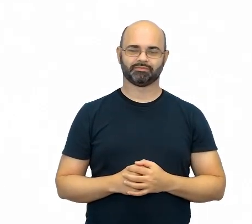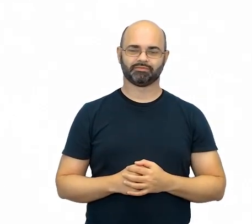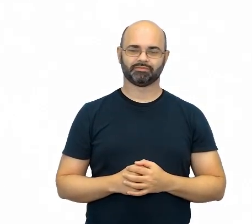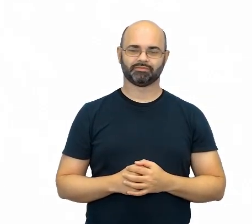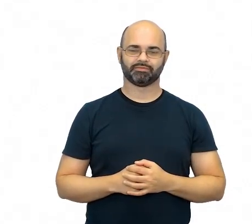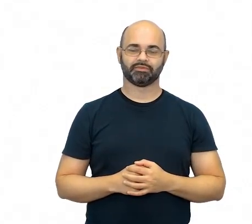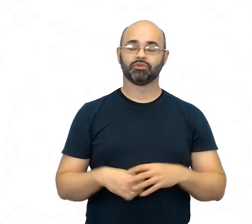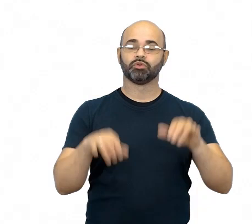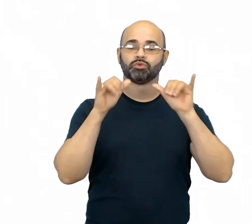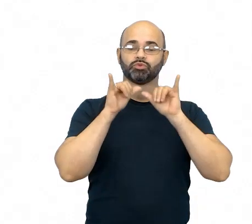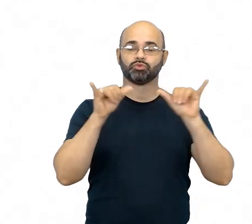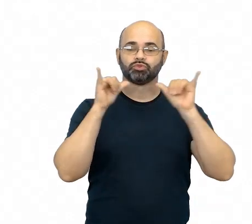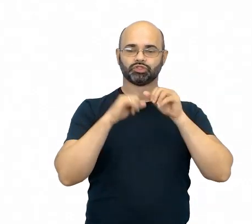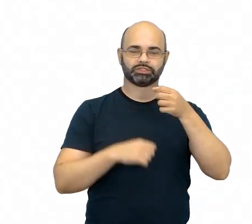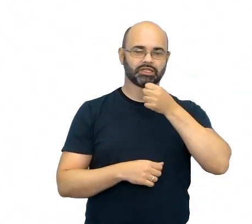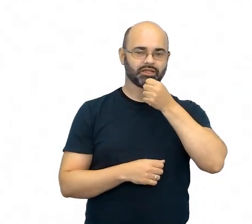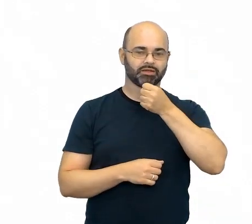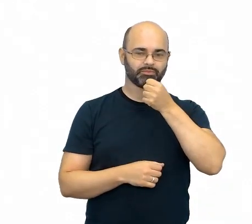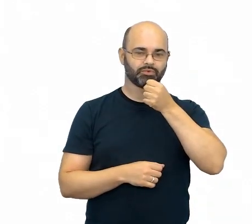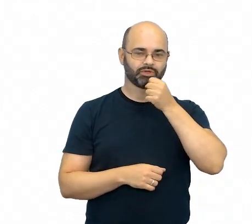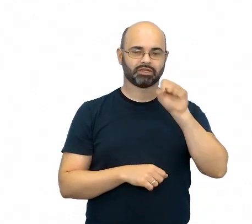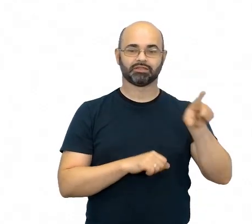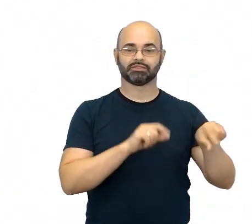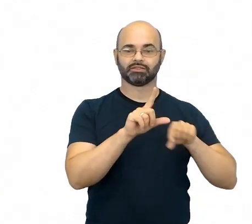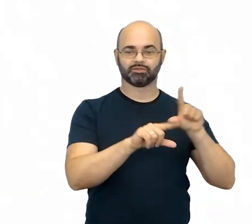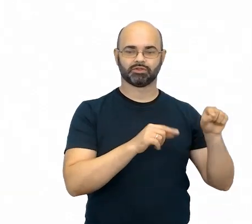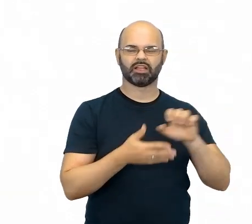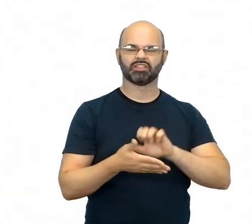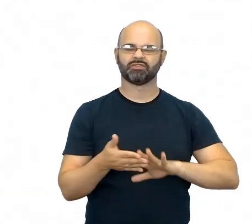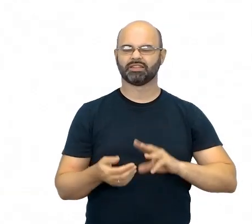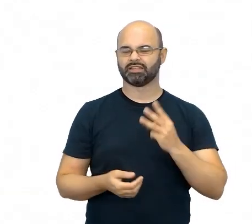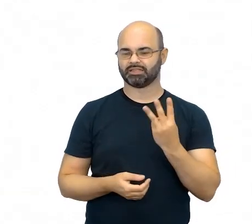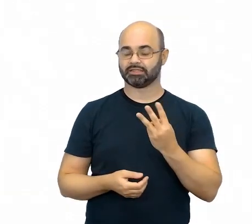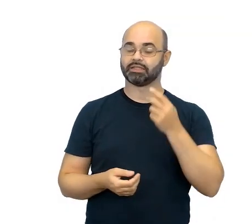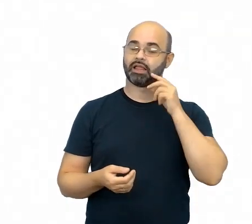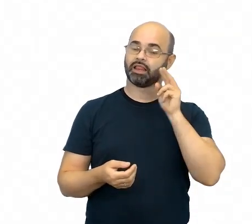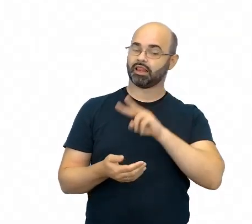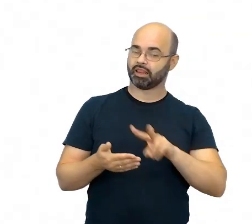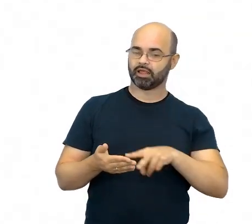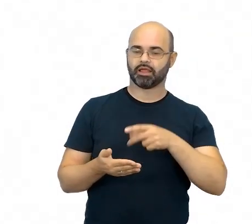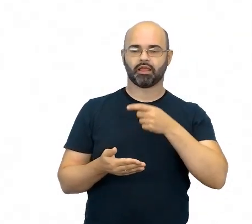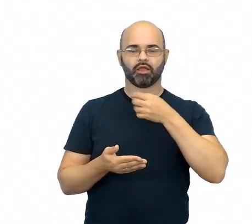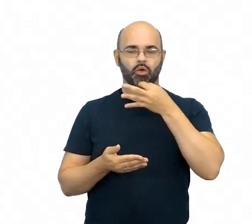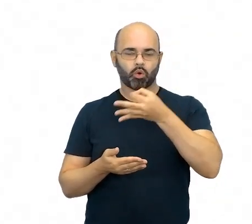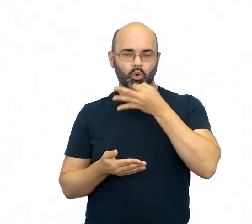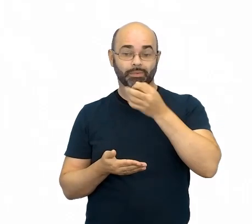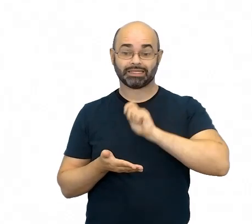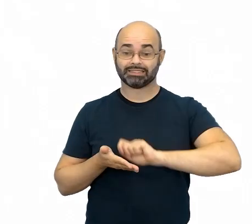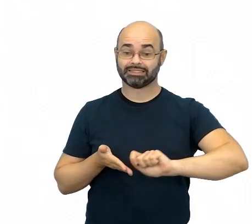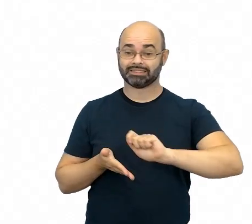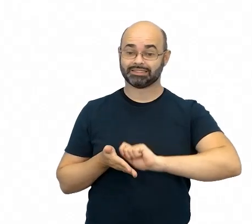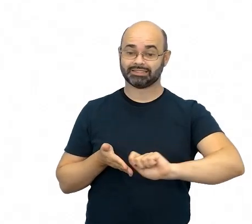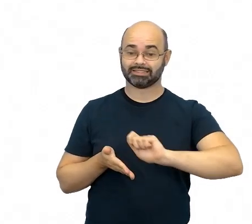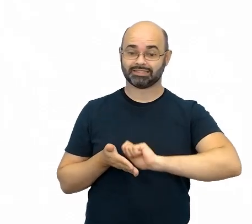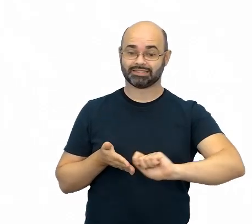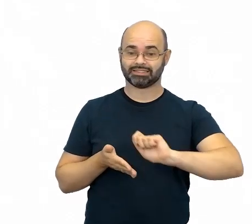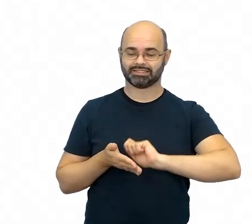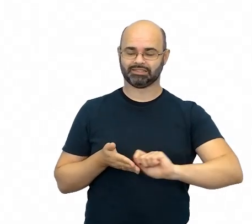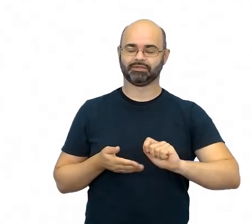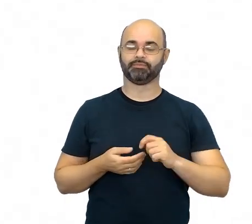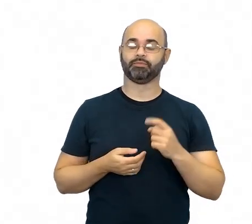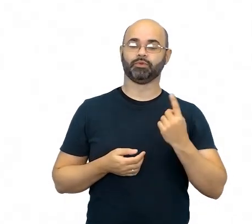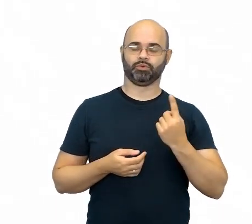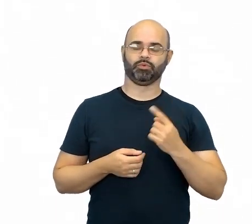por escrito, são apenas 3 atividades, mas a 1 participar de uma roda de